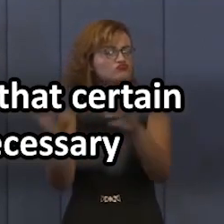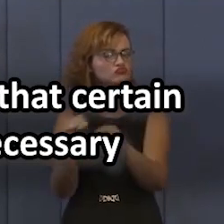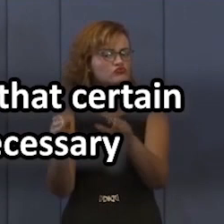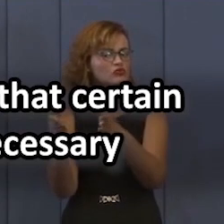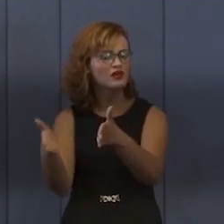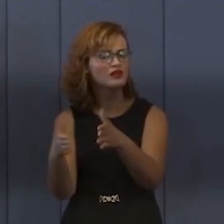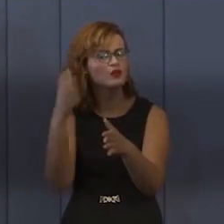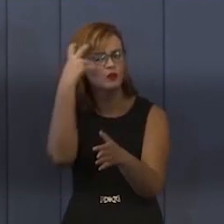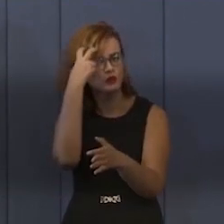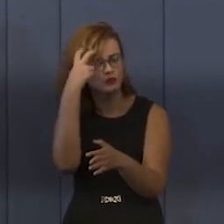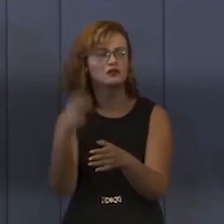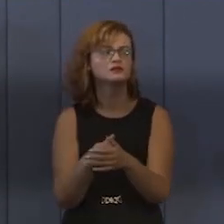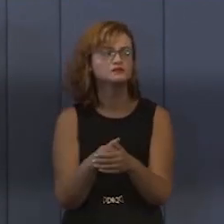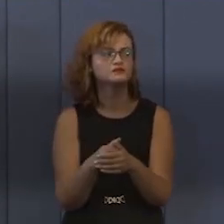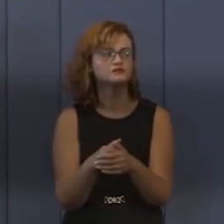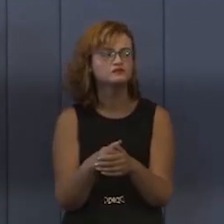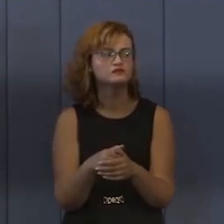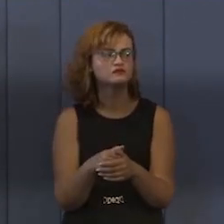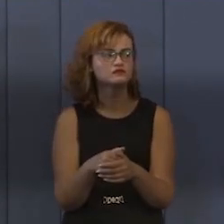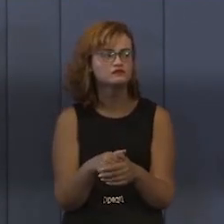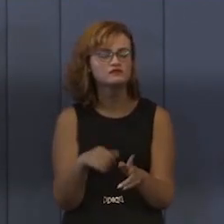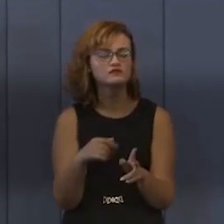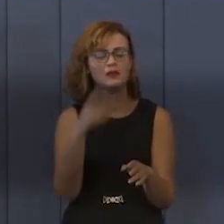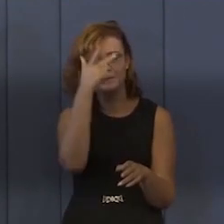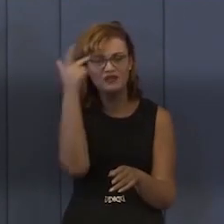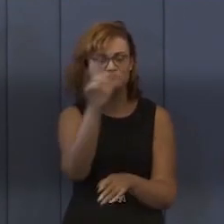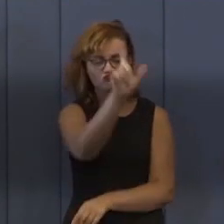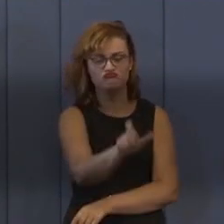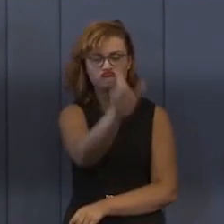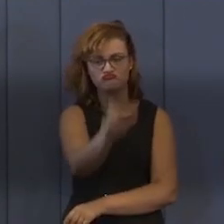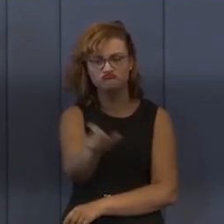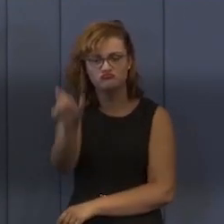proteja um universo específico, cultural,